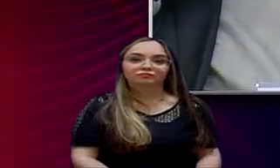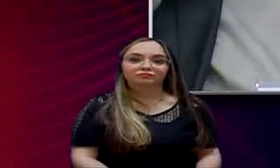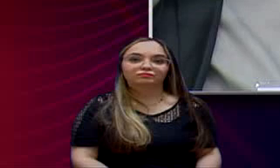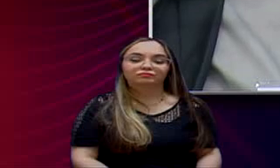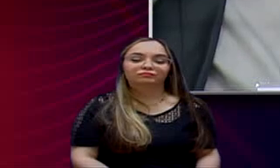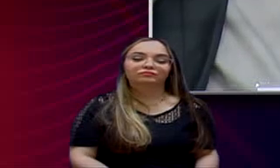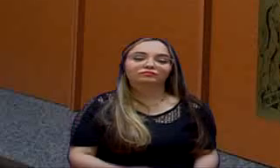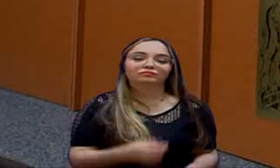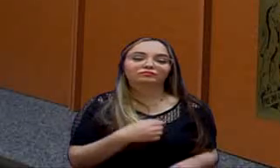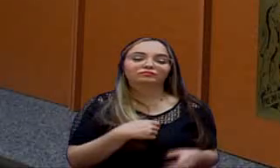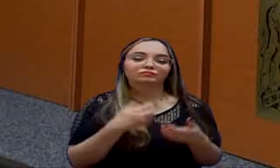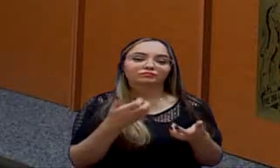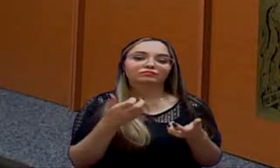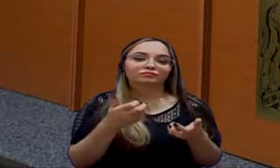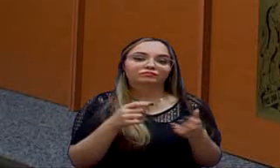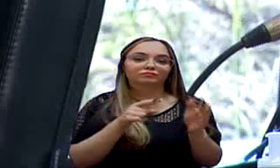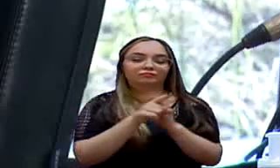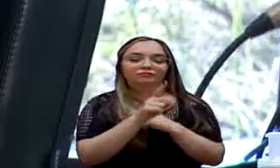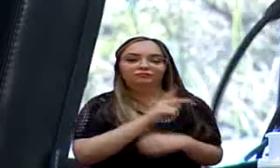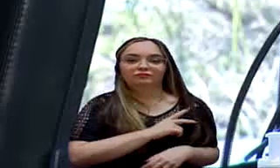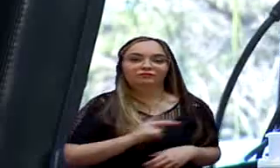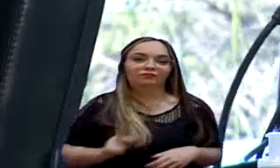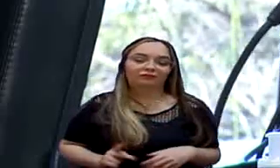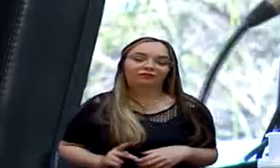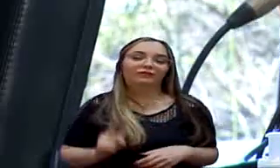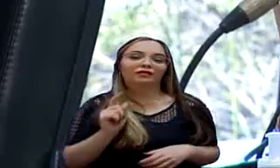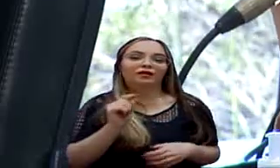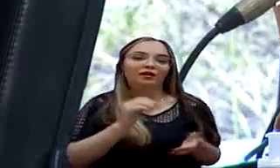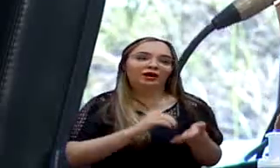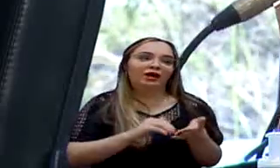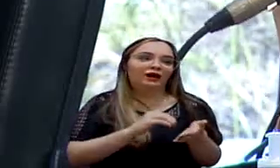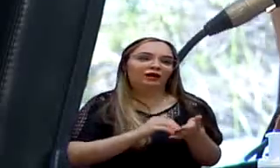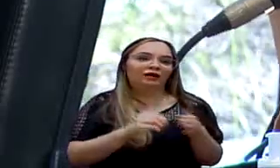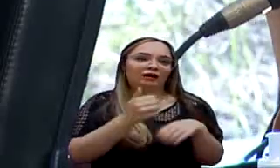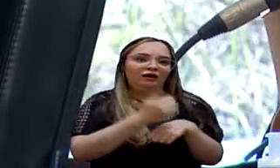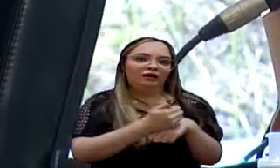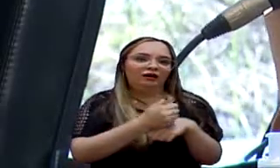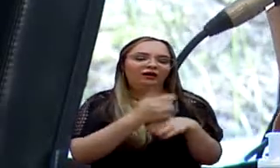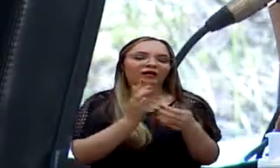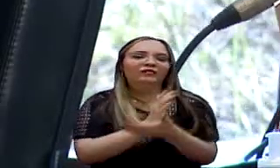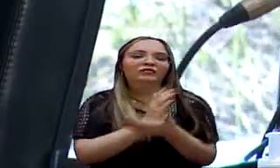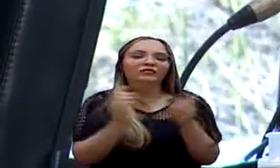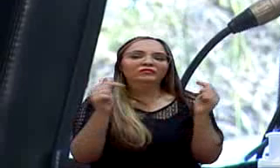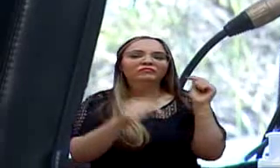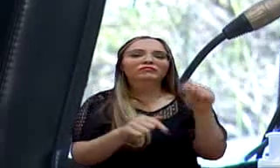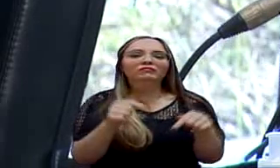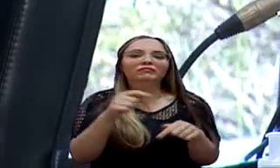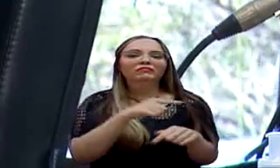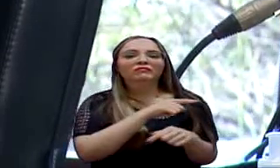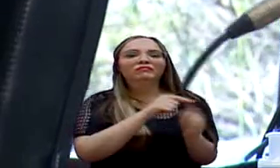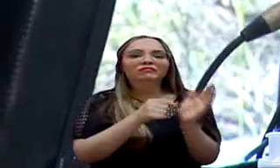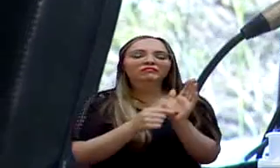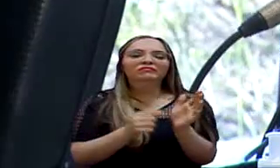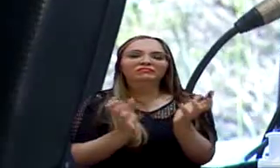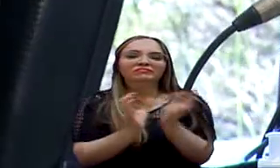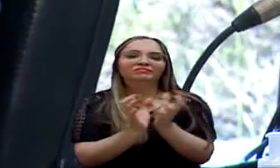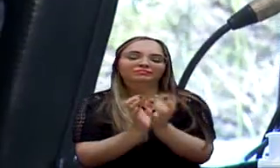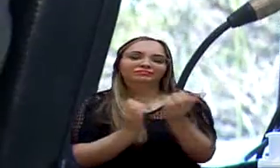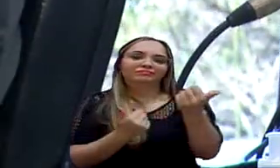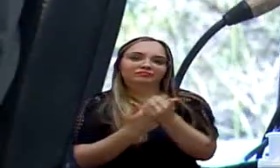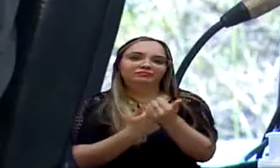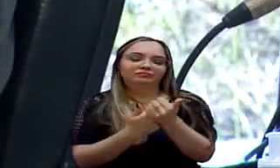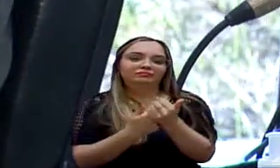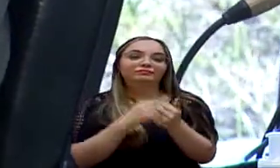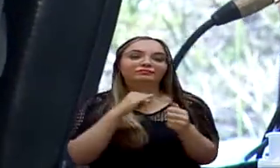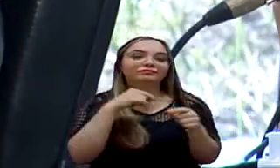Presidente até queria colocar para o senhor aqui ó o secretário secretários quando vem aqui eles vem com toda uma equipe para dormir